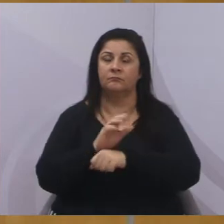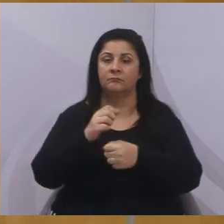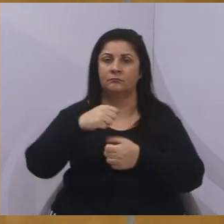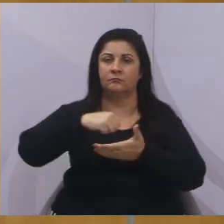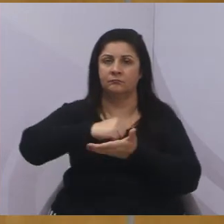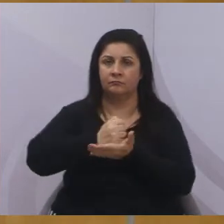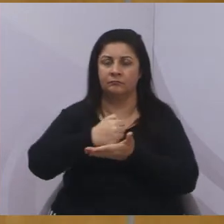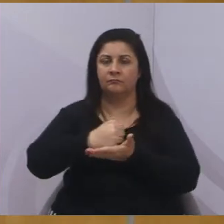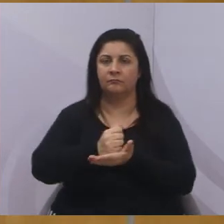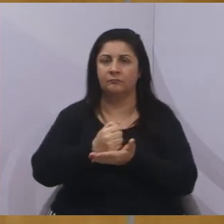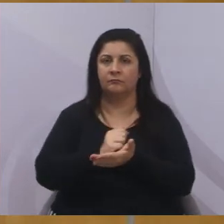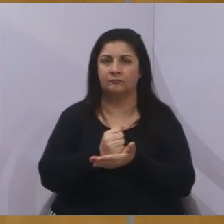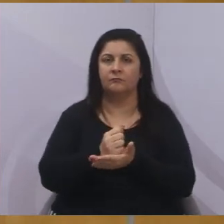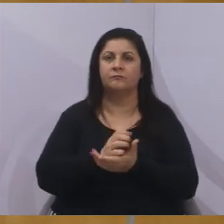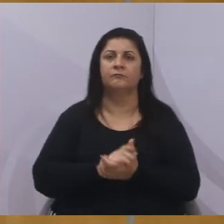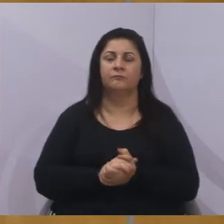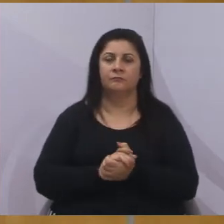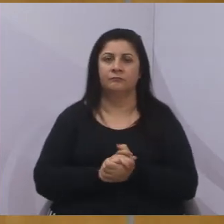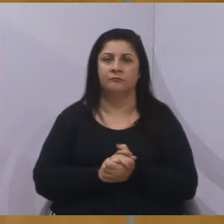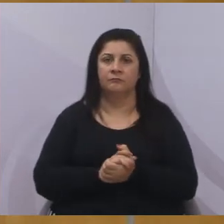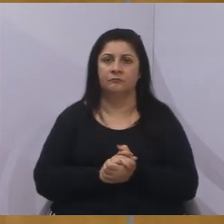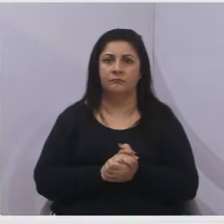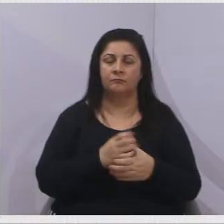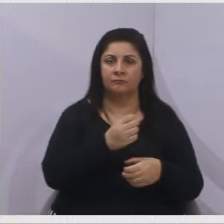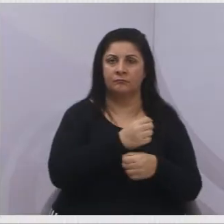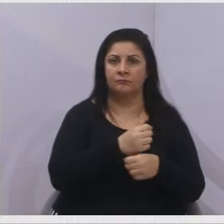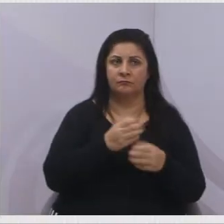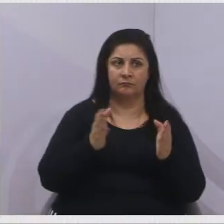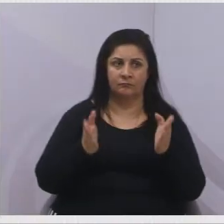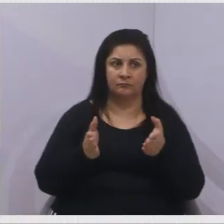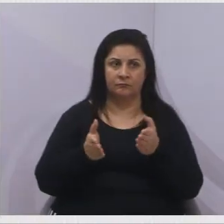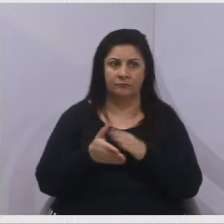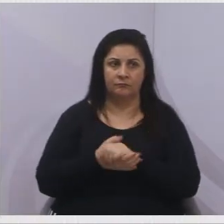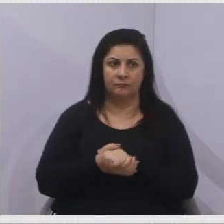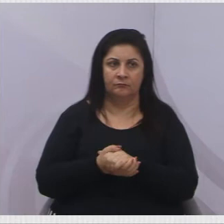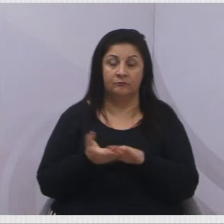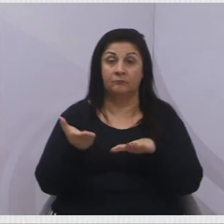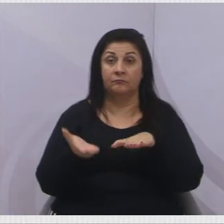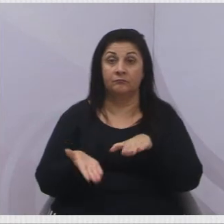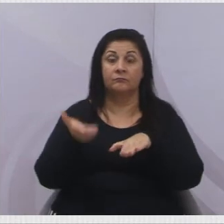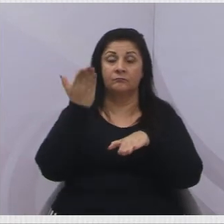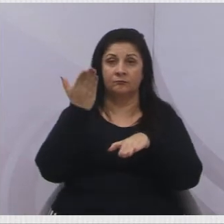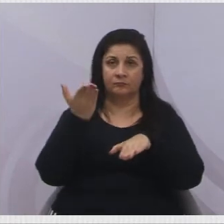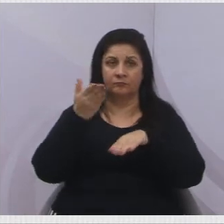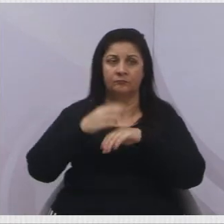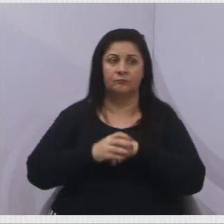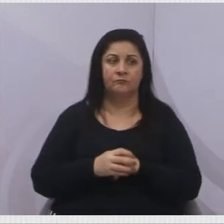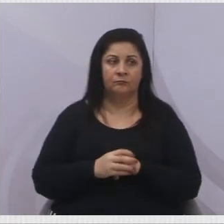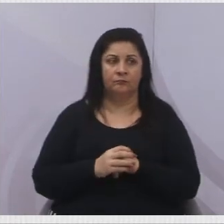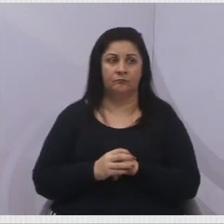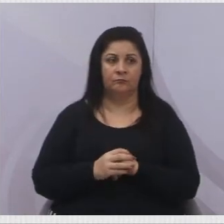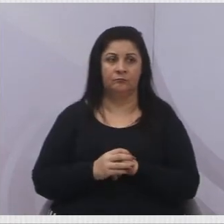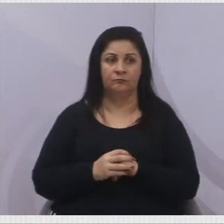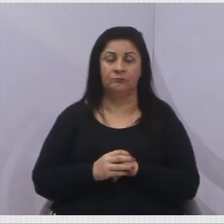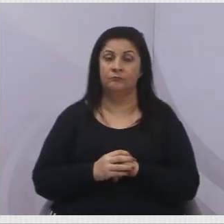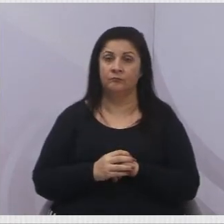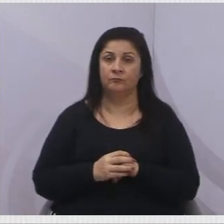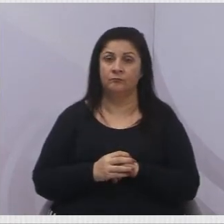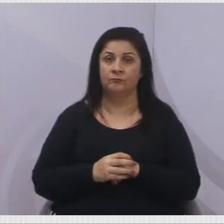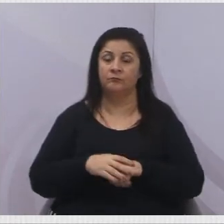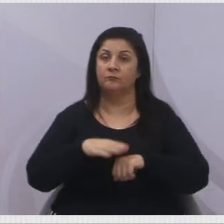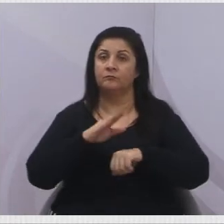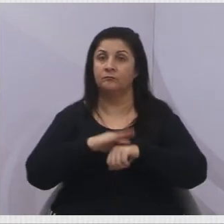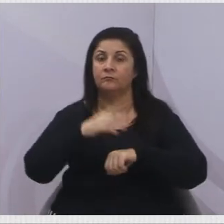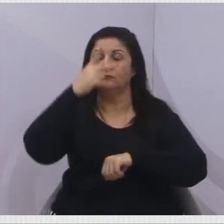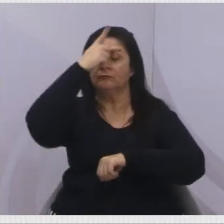farmacêutica. No ano de 2021, tivemos um aumento com relação ao número de